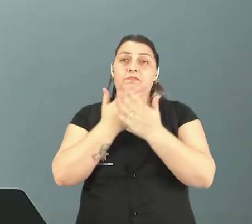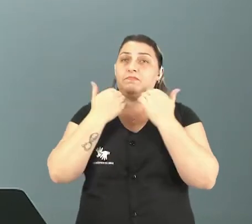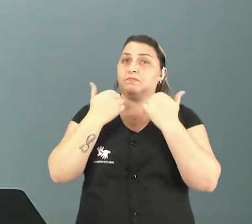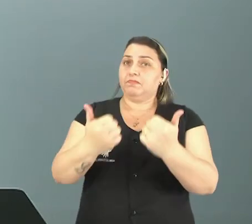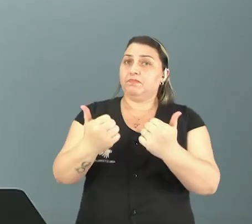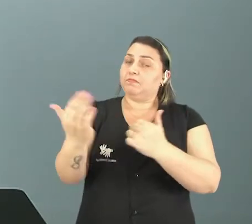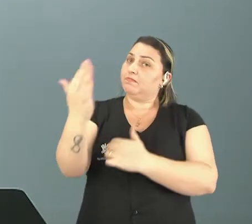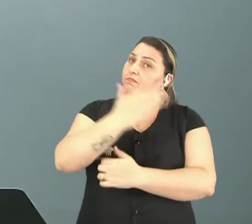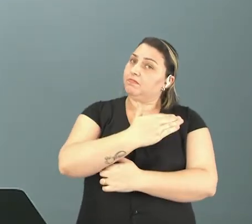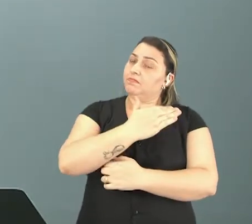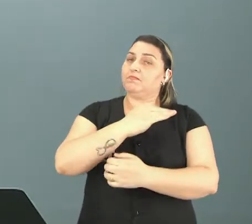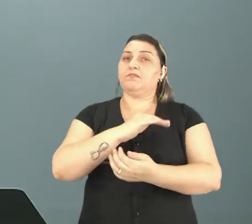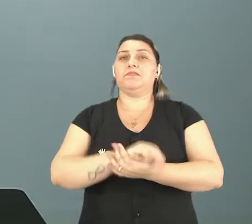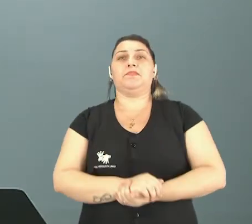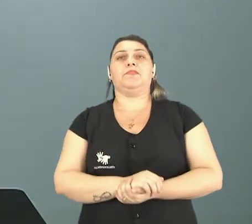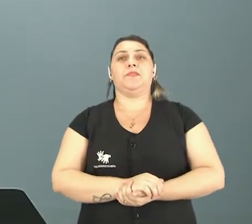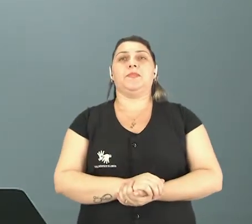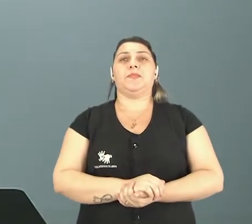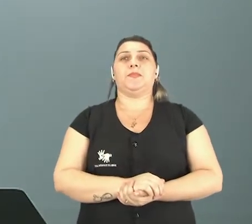certinho? Vamos lá?